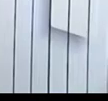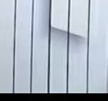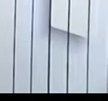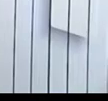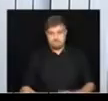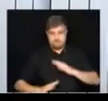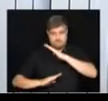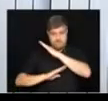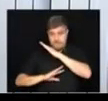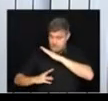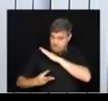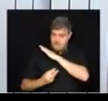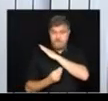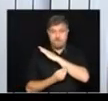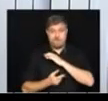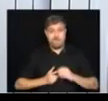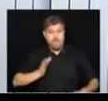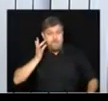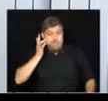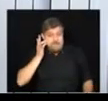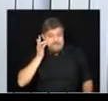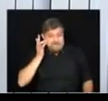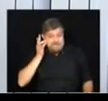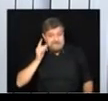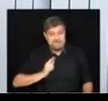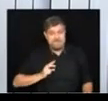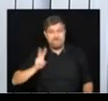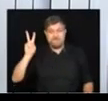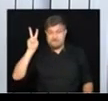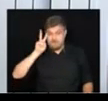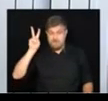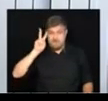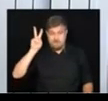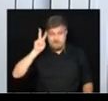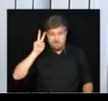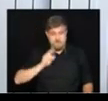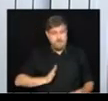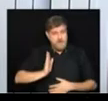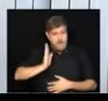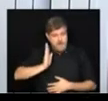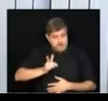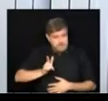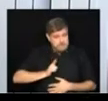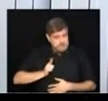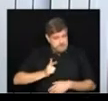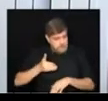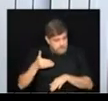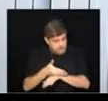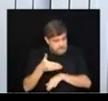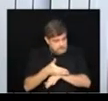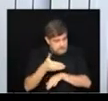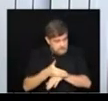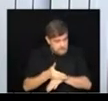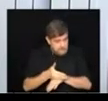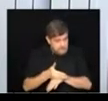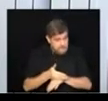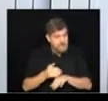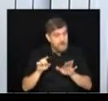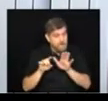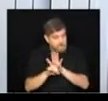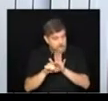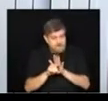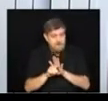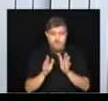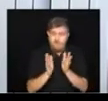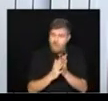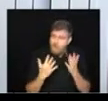Câmara Total de volta ao vivo nesta segunda-feira. Já participou? Já enviou a sua mensagem, o seu